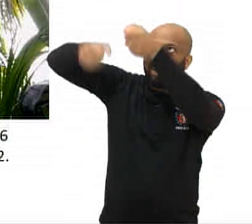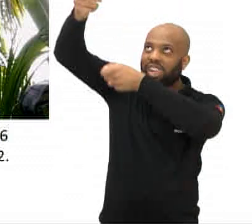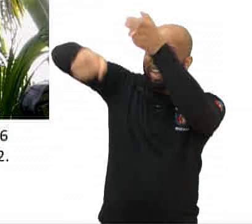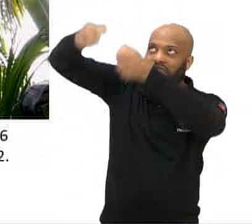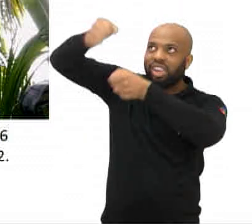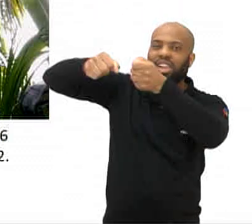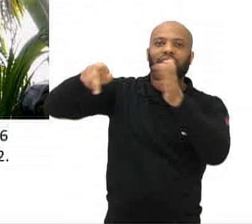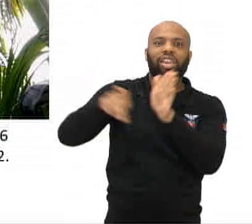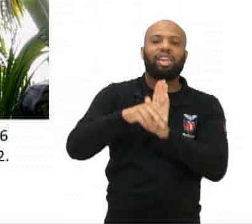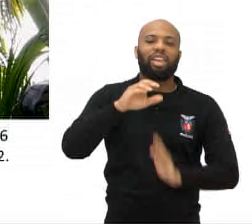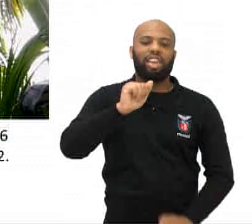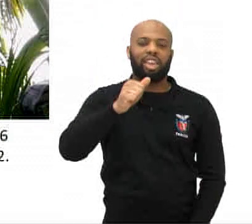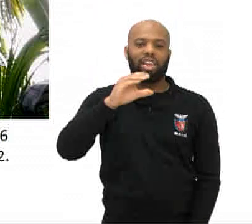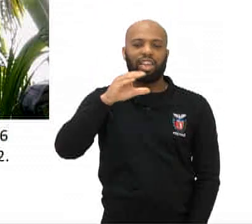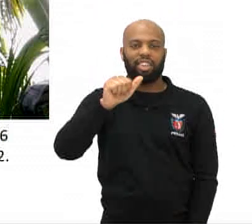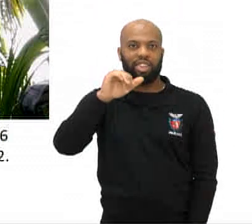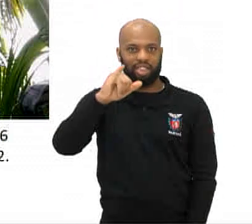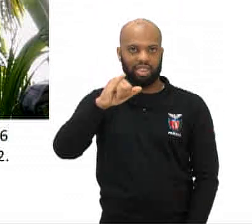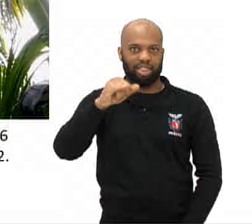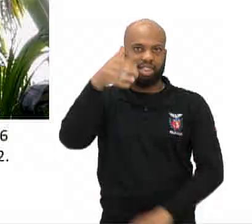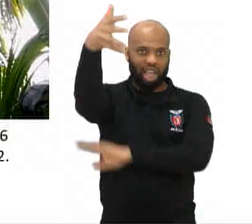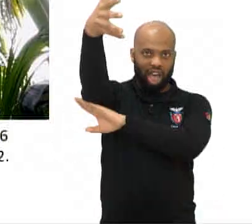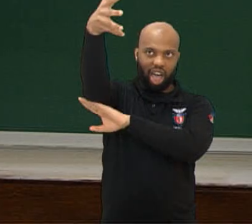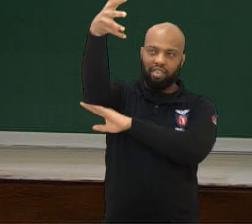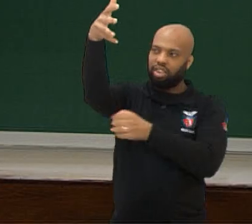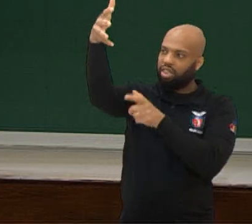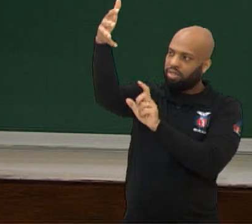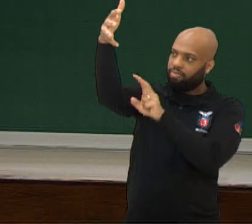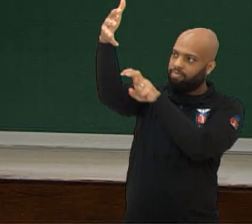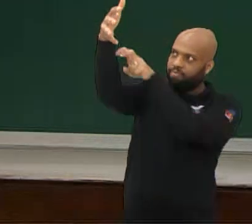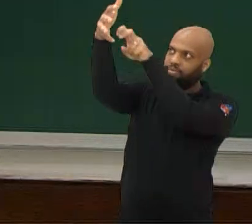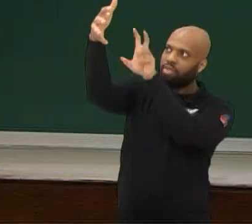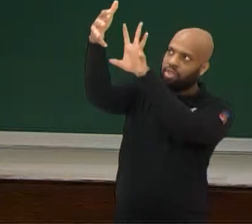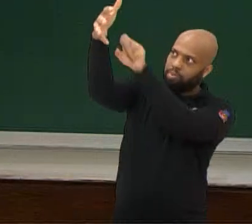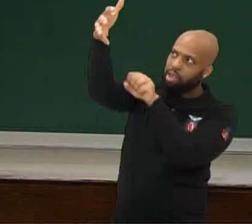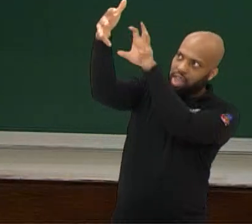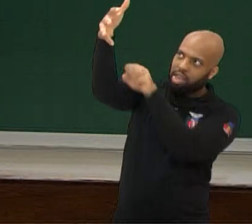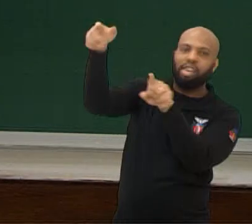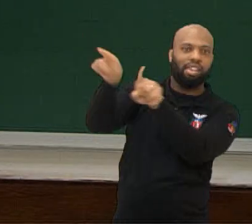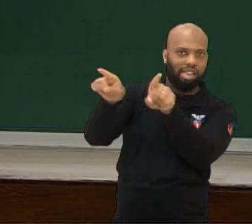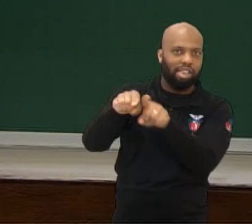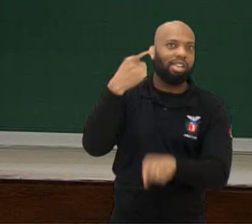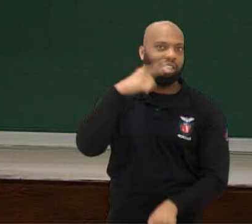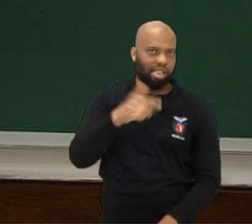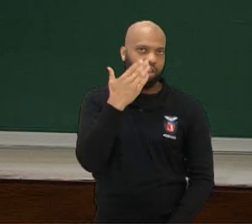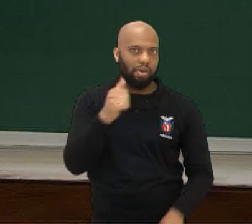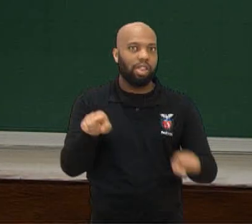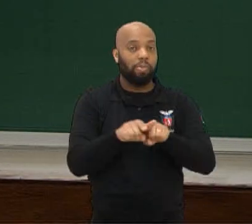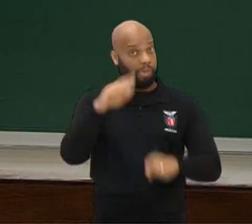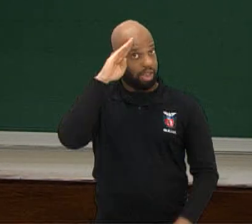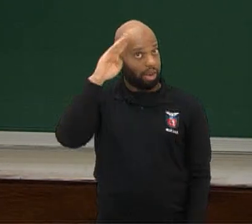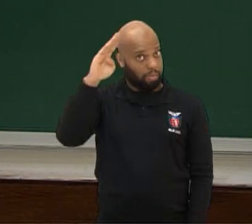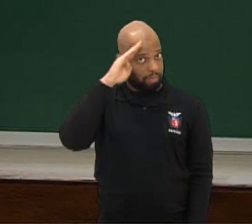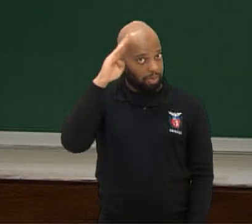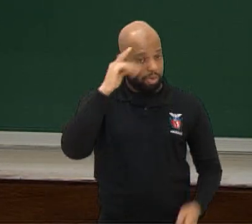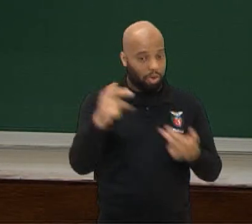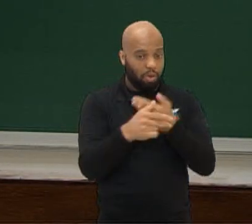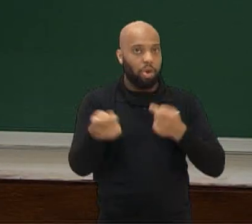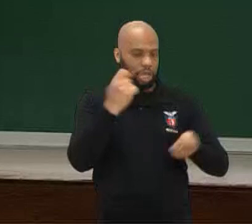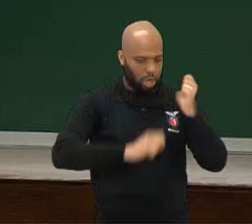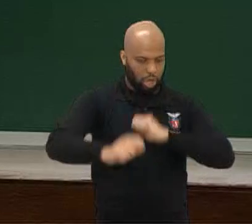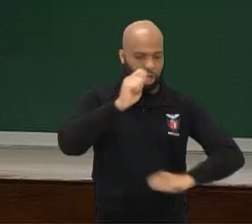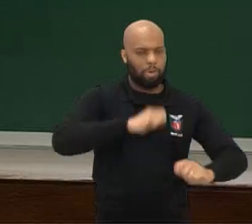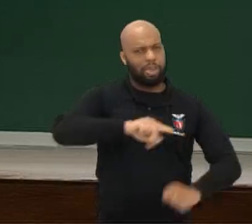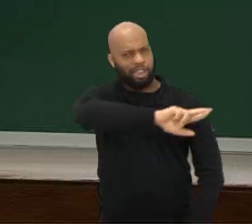cachos das palmeiras, né? Para que seja produzido, então, e consumido, e é a principal atividade econômica ali de